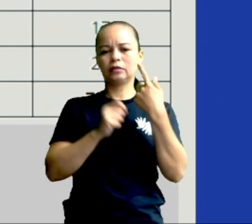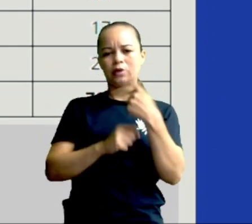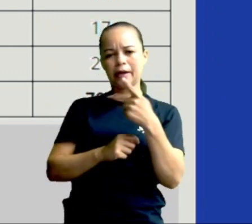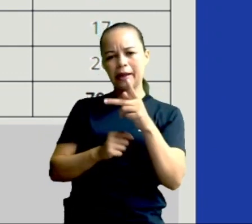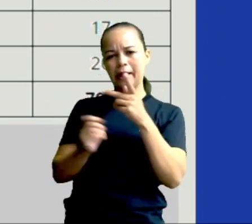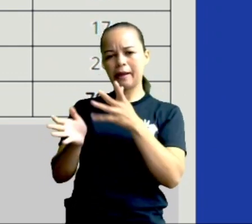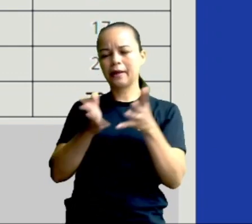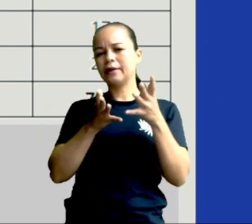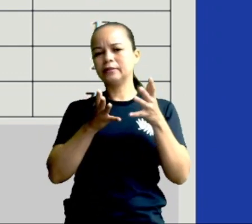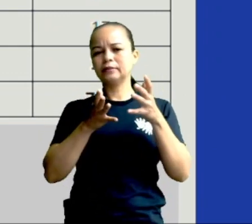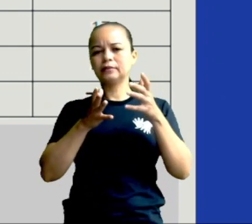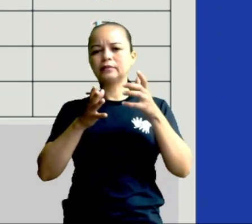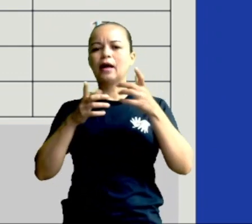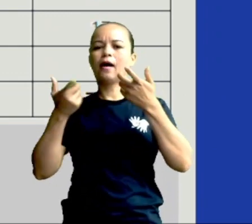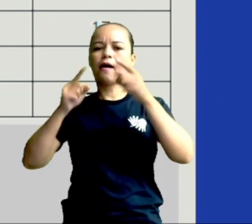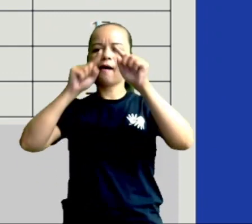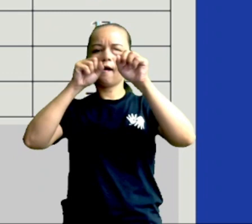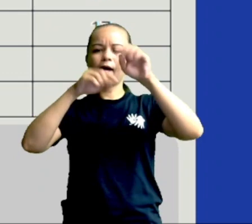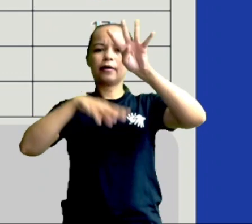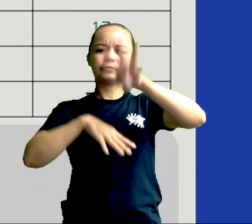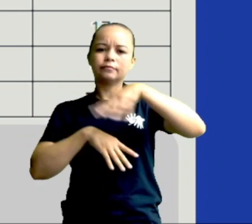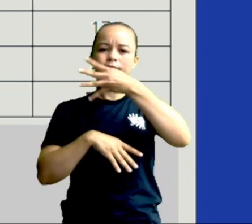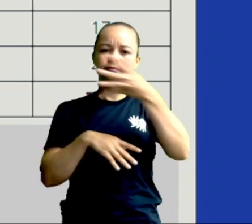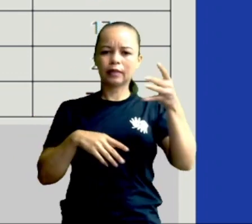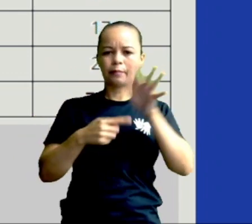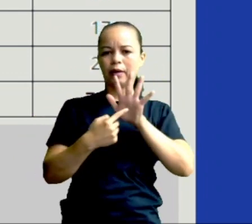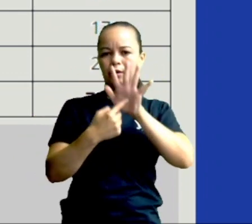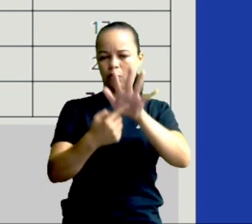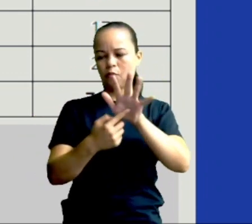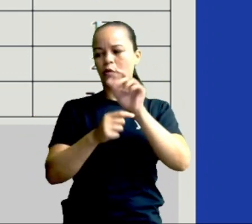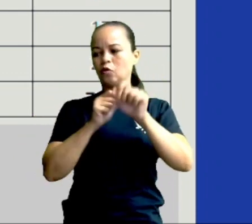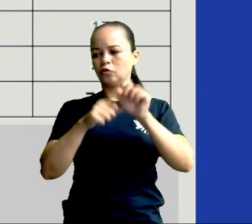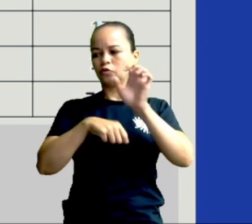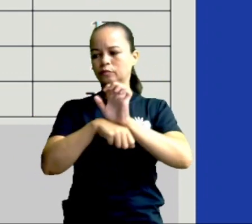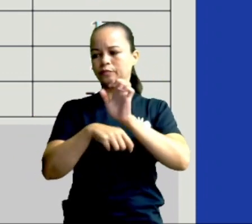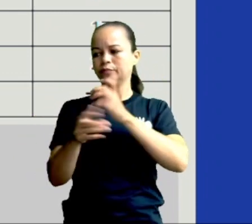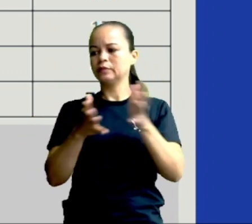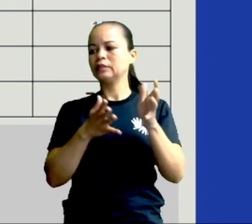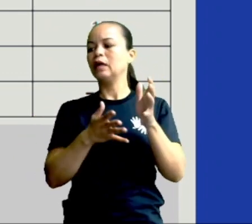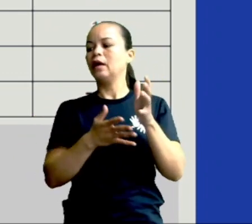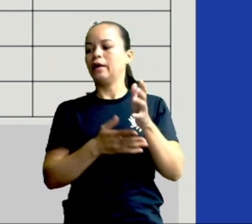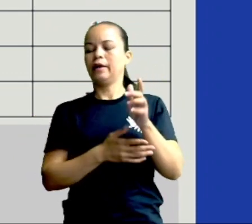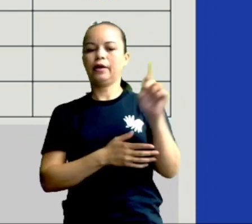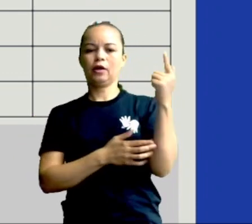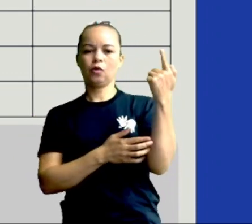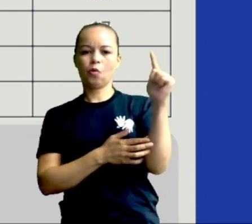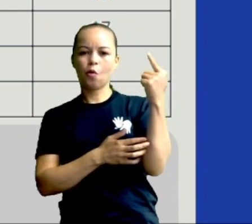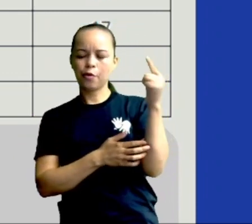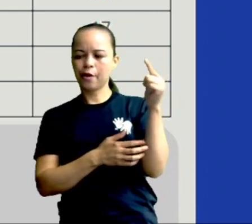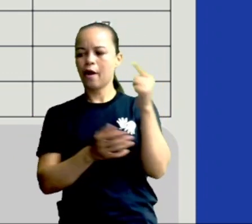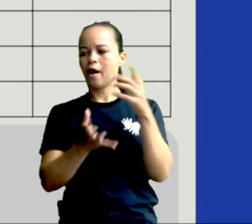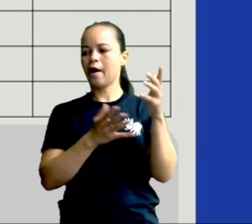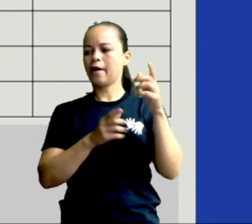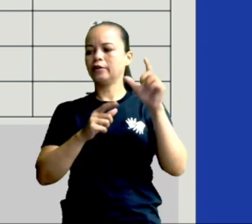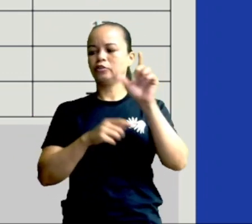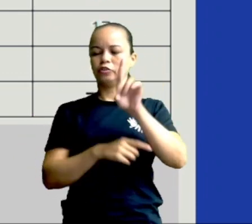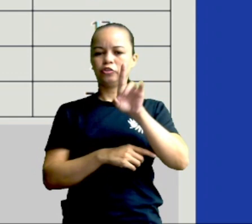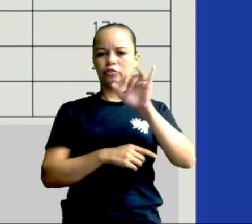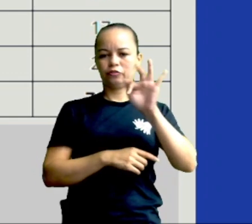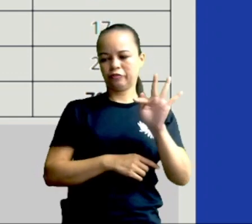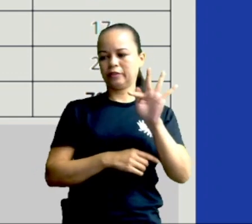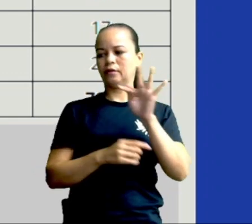essa tabela aqui que eu trouxe, né? Região Goiás, Distrito Federal, Tocantins,